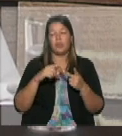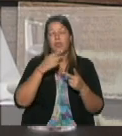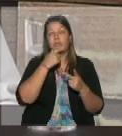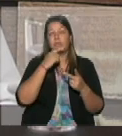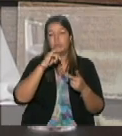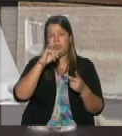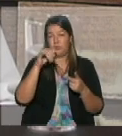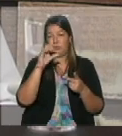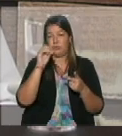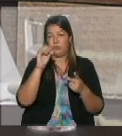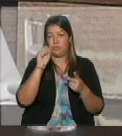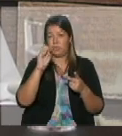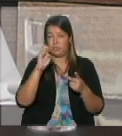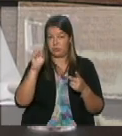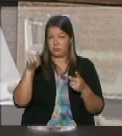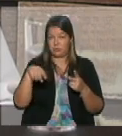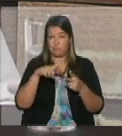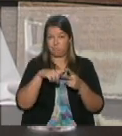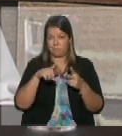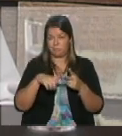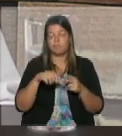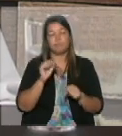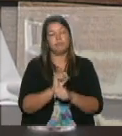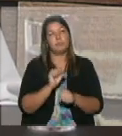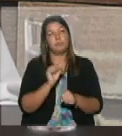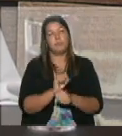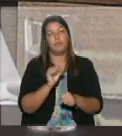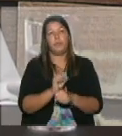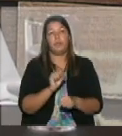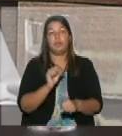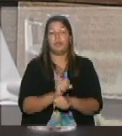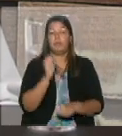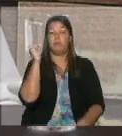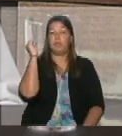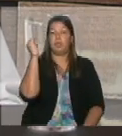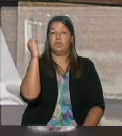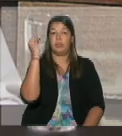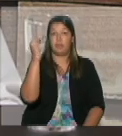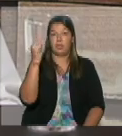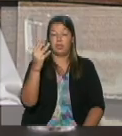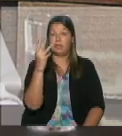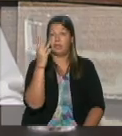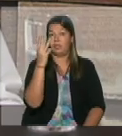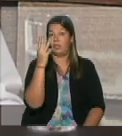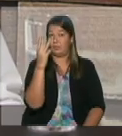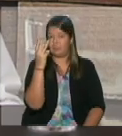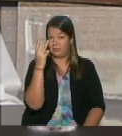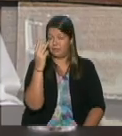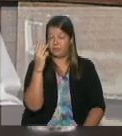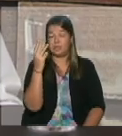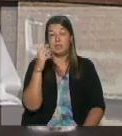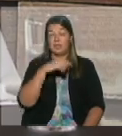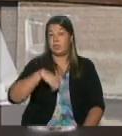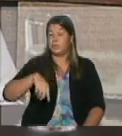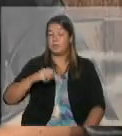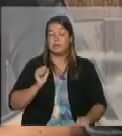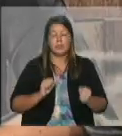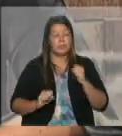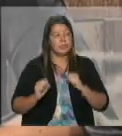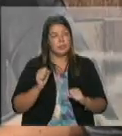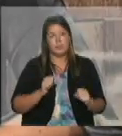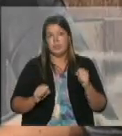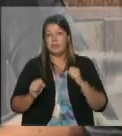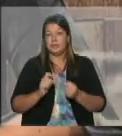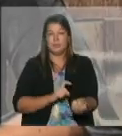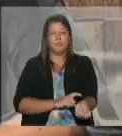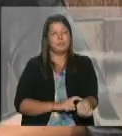Verso. E acabou que o resultado só saiu às 3 horas da madrugada, uma tensão imensa das nossas famílias. E só